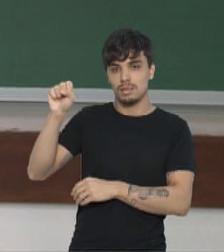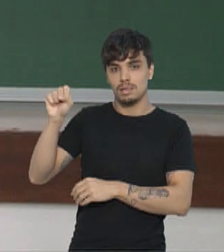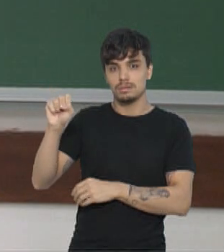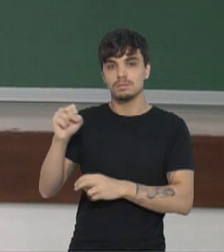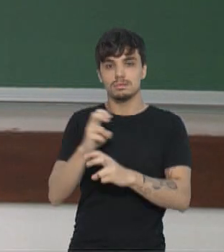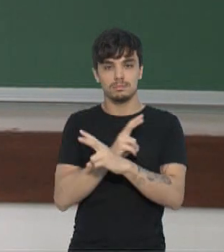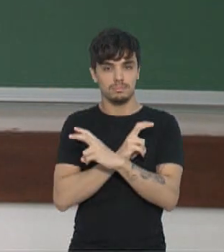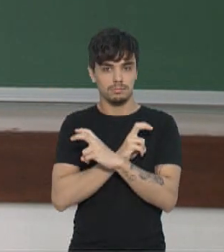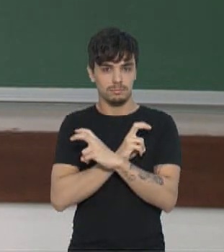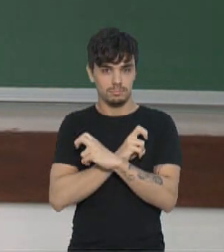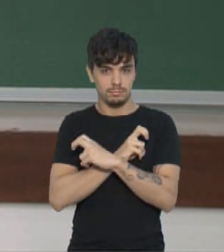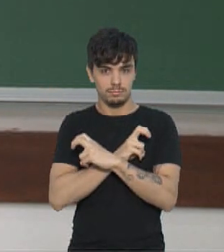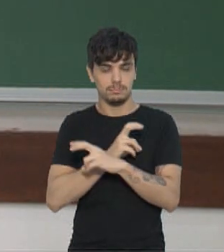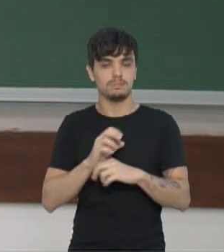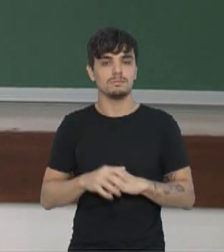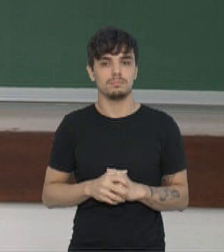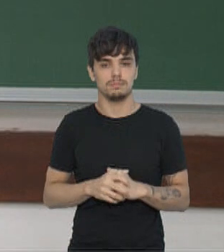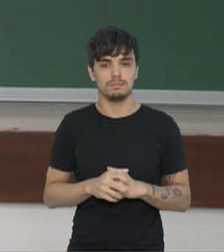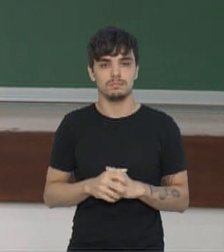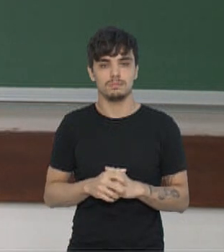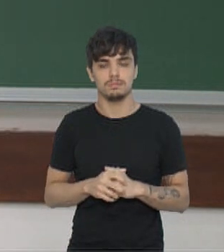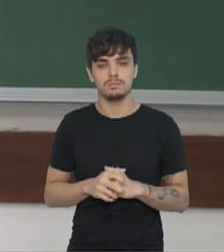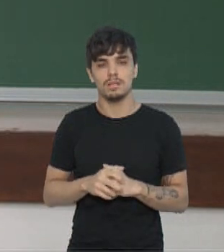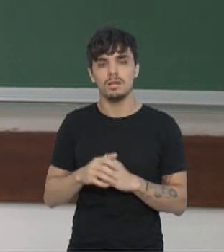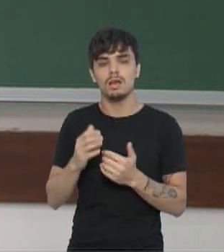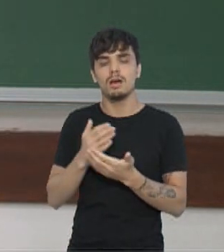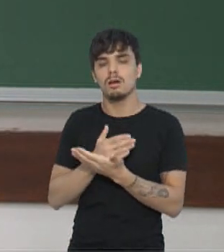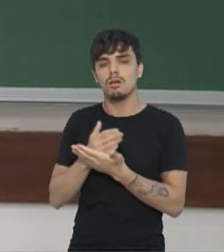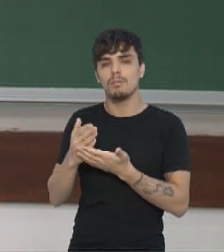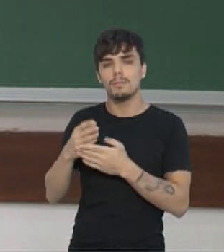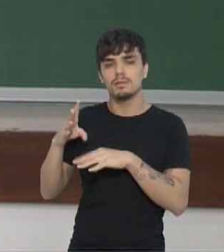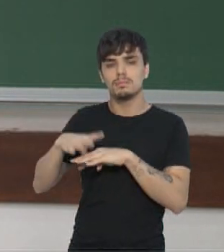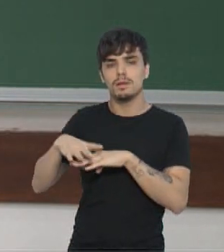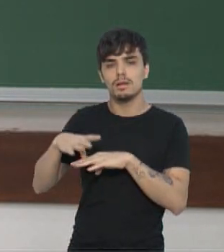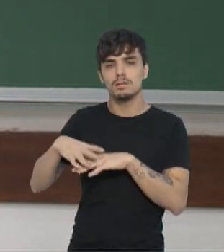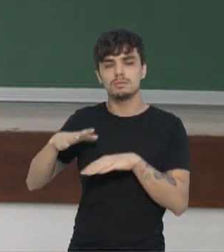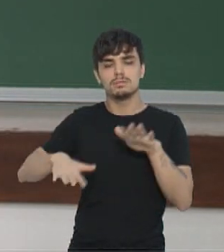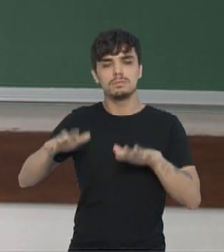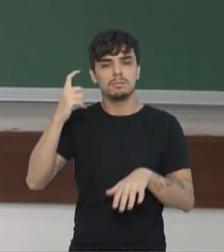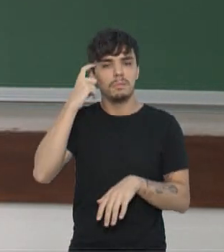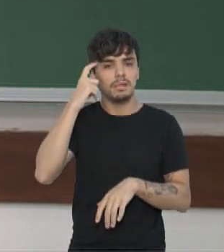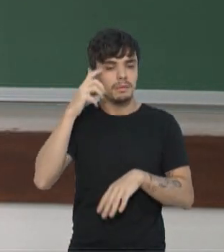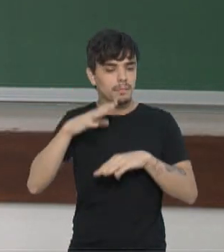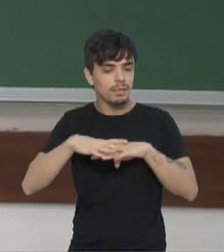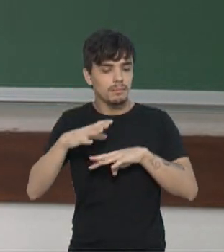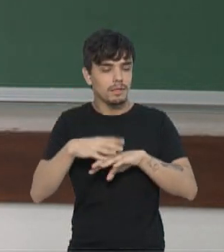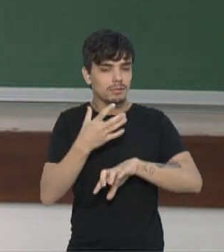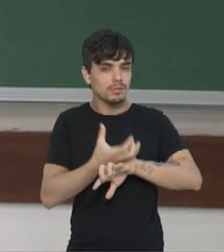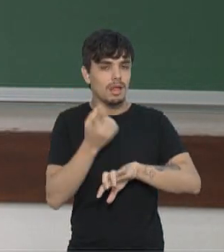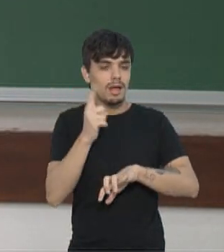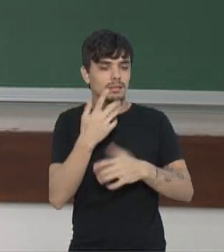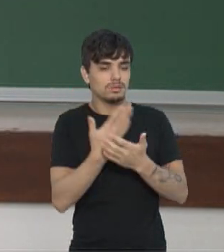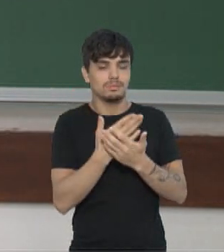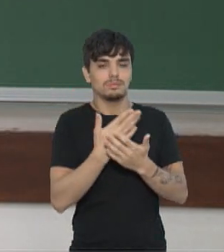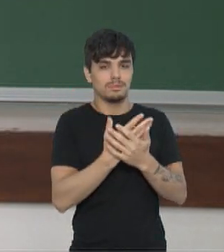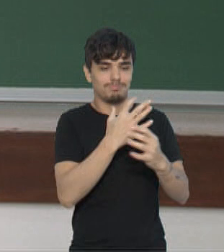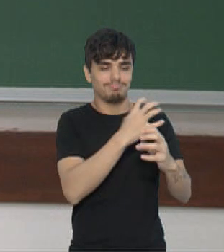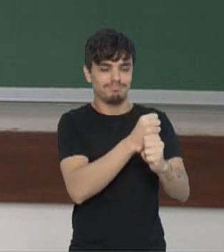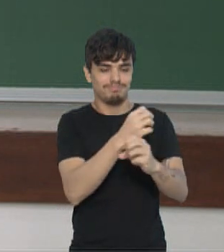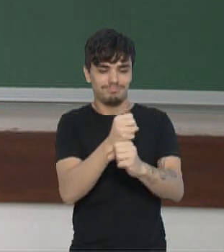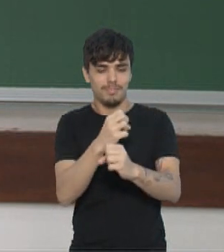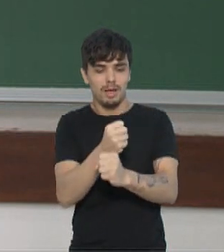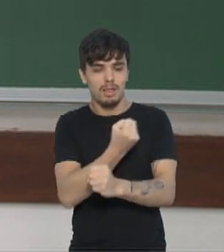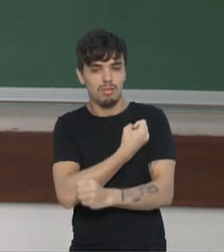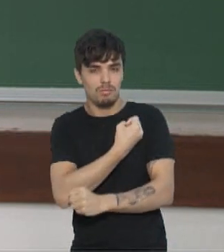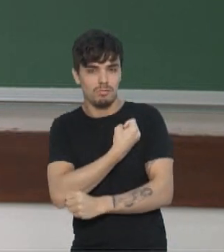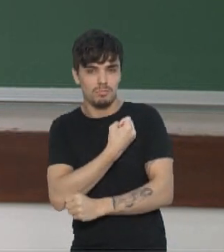olha só, ele começa como matemático. A gente às vezes pensa que matemática é ficar só estudando número, mas da